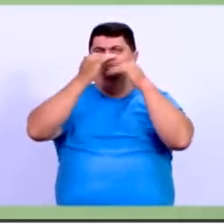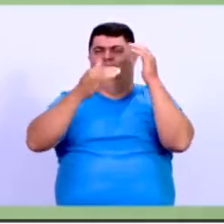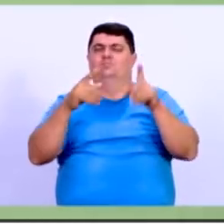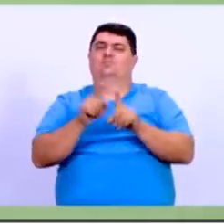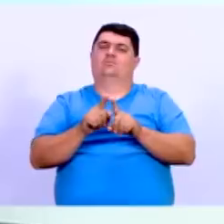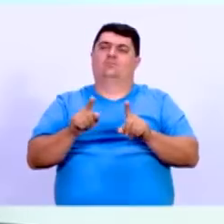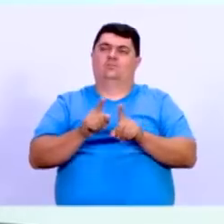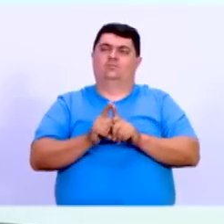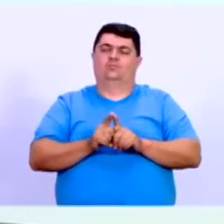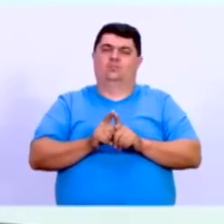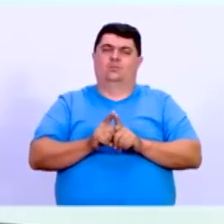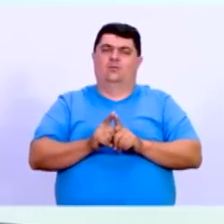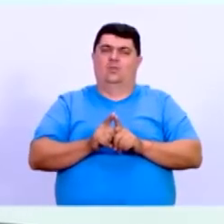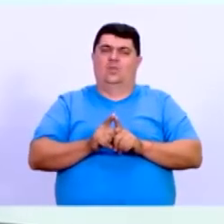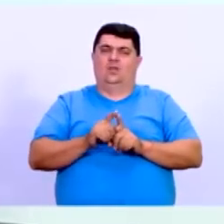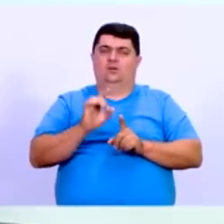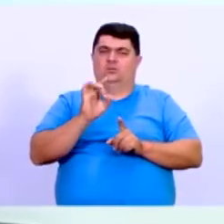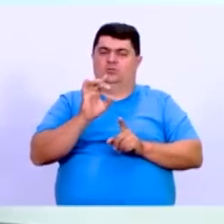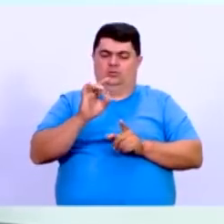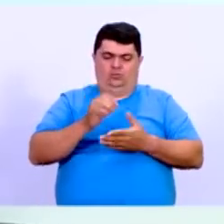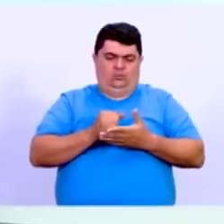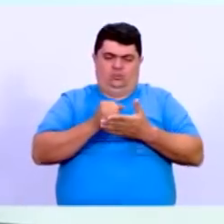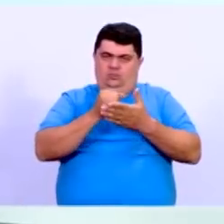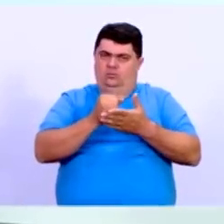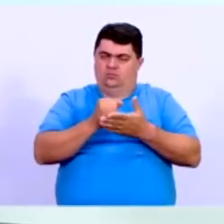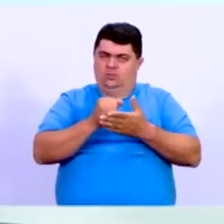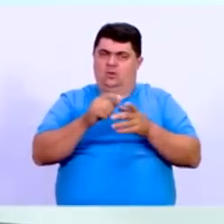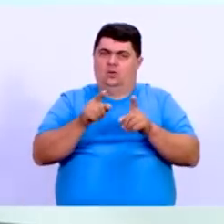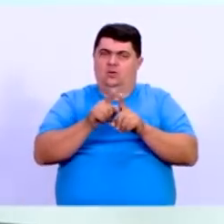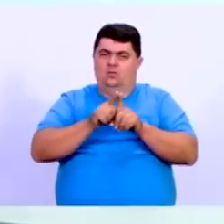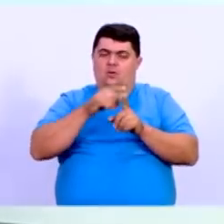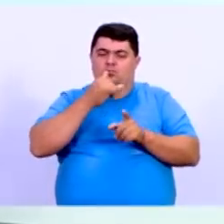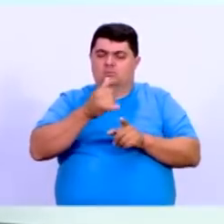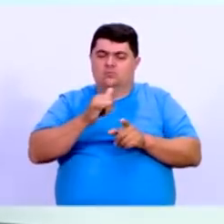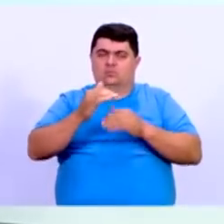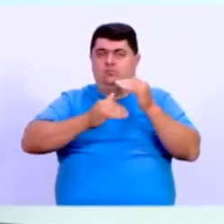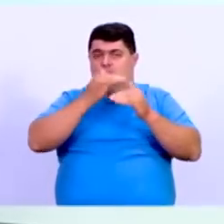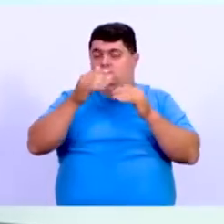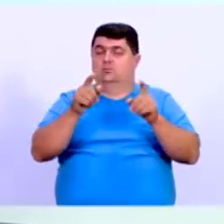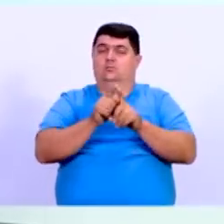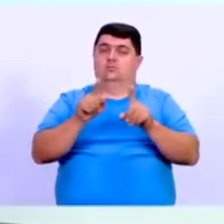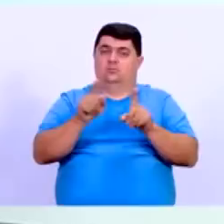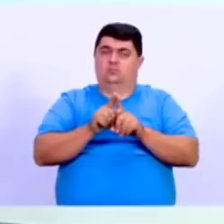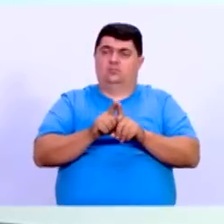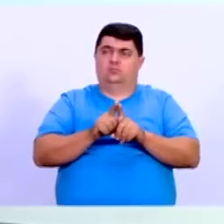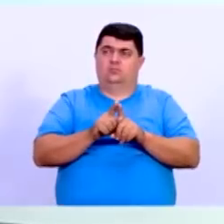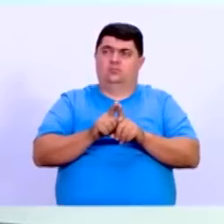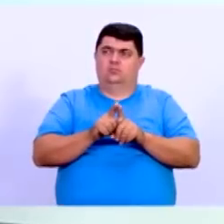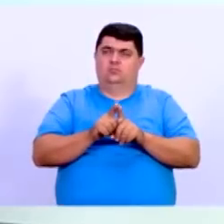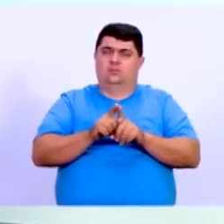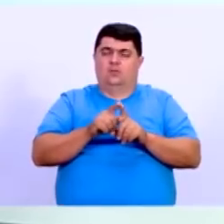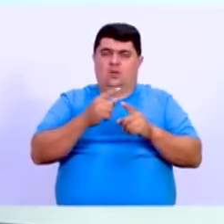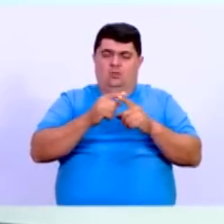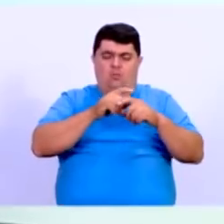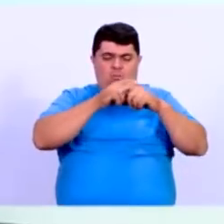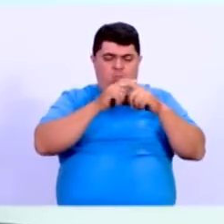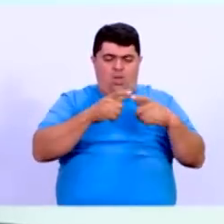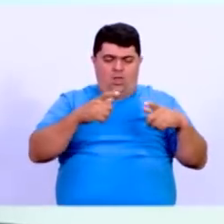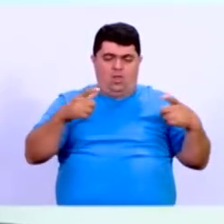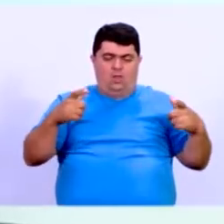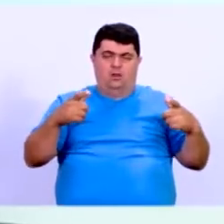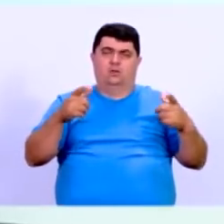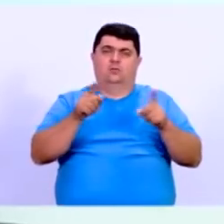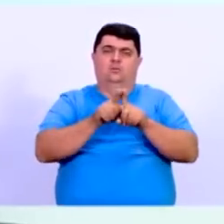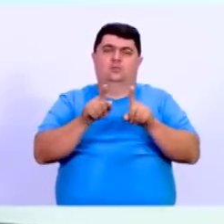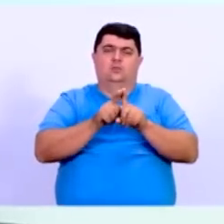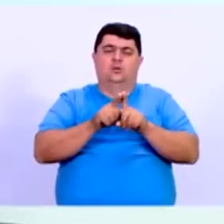detalhe, galera, não só contribuiu, principalmente a evolução da eletrônica, não só contribuiu com a expansão da rede, mas principalmente com